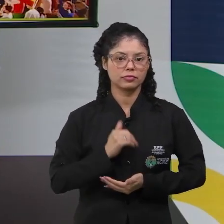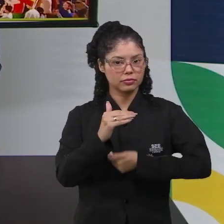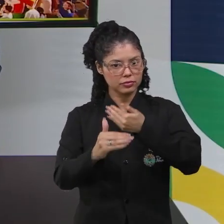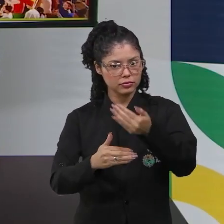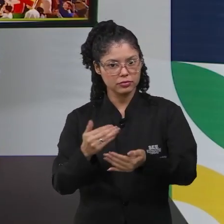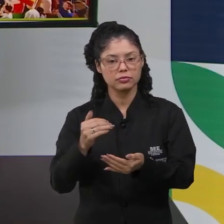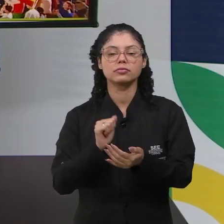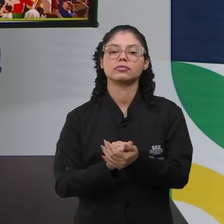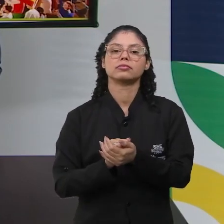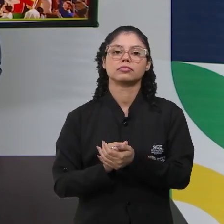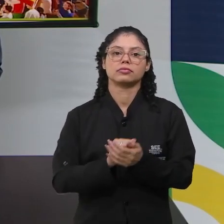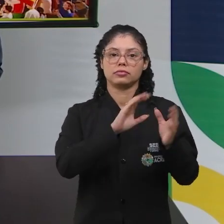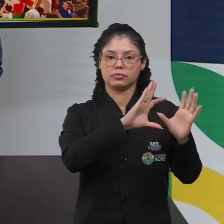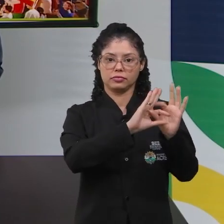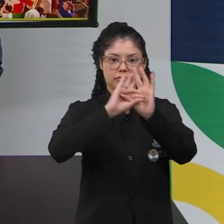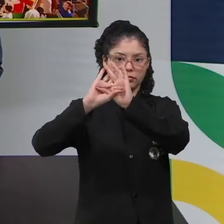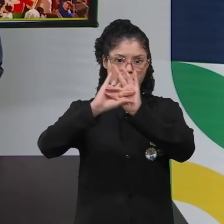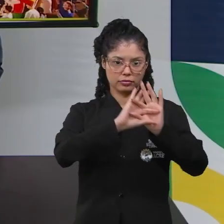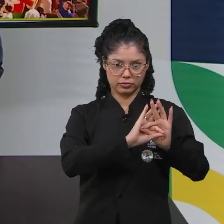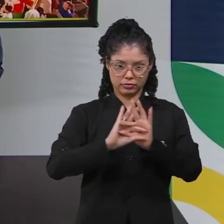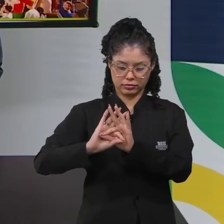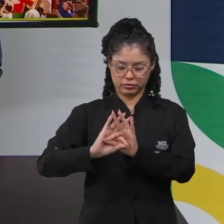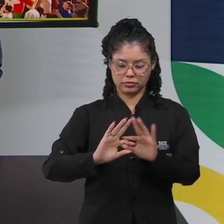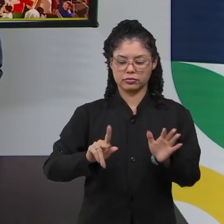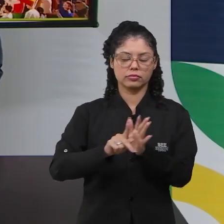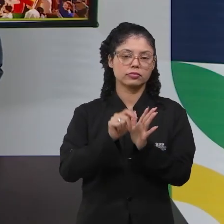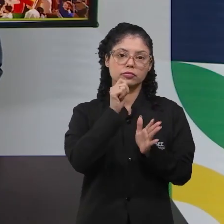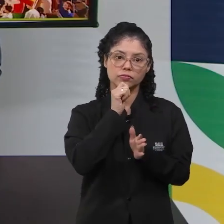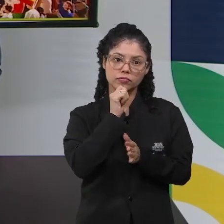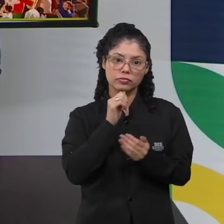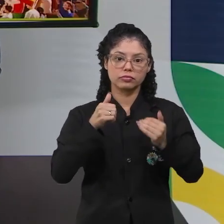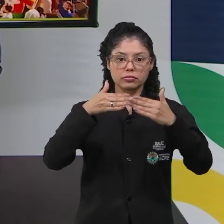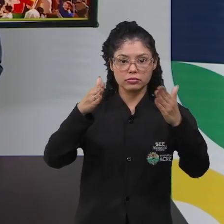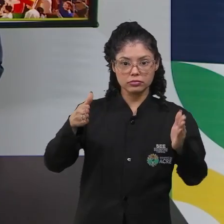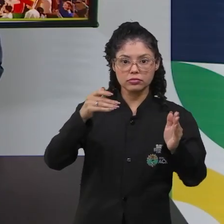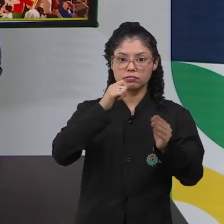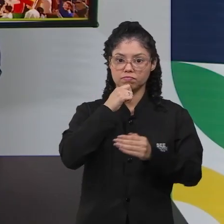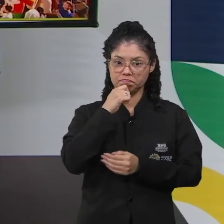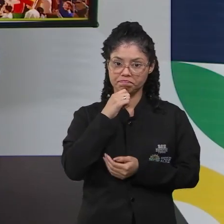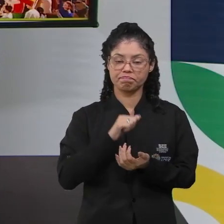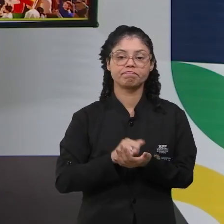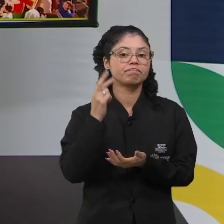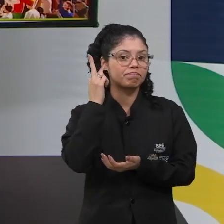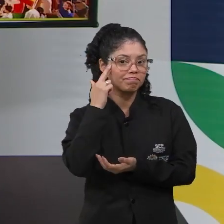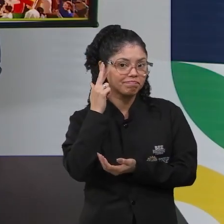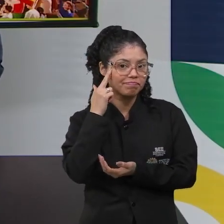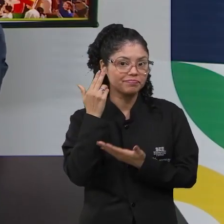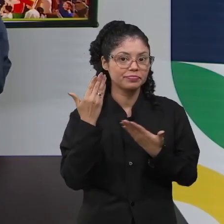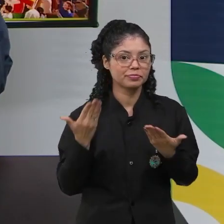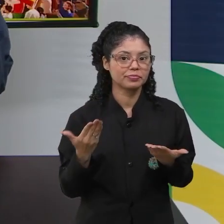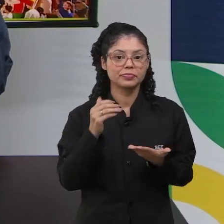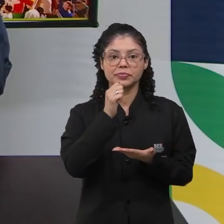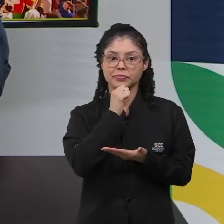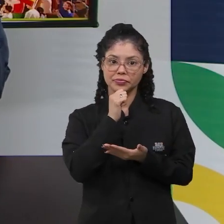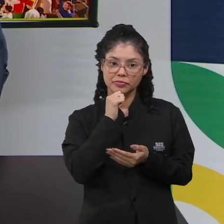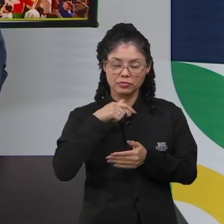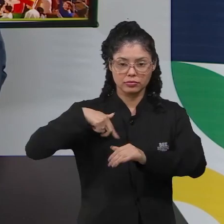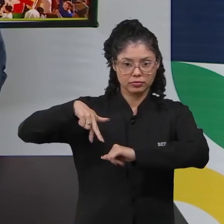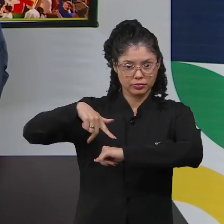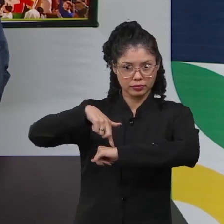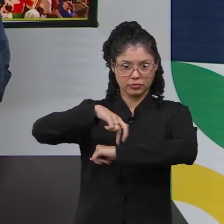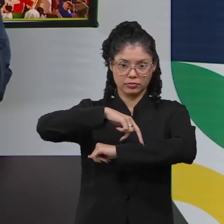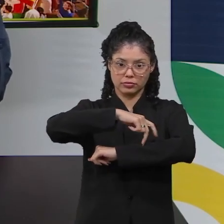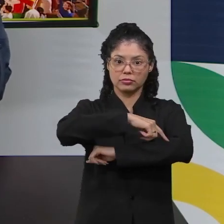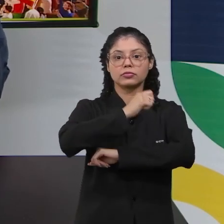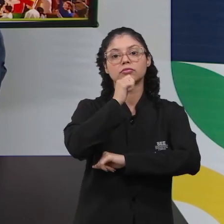as Olimpíadas, nesse caso aqui, mais especificamente na abertura, é muito comum, além do desfile de todas